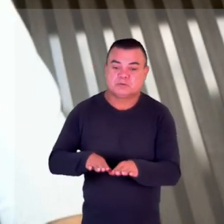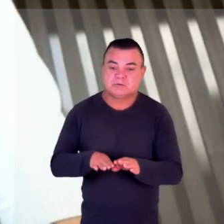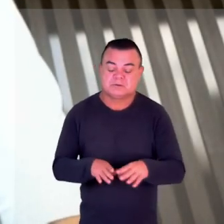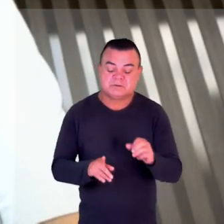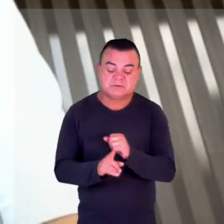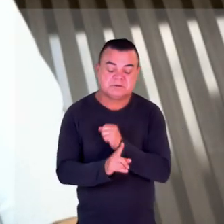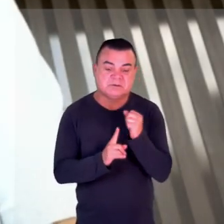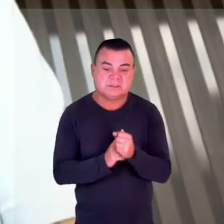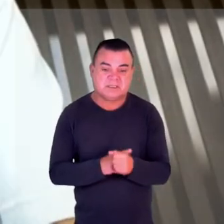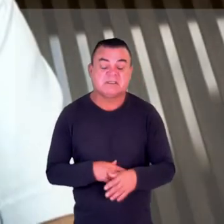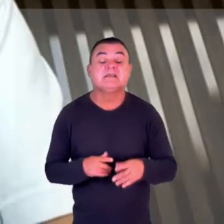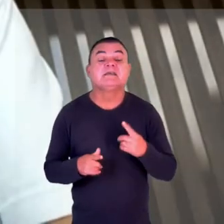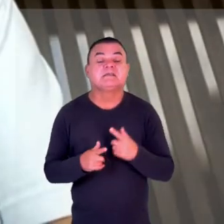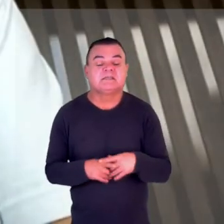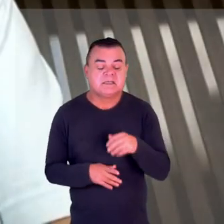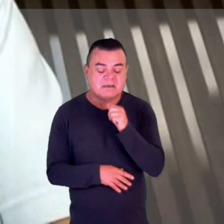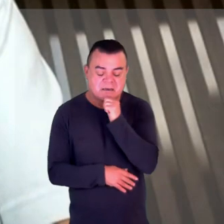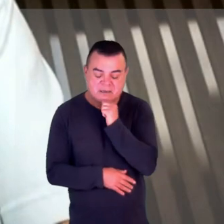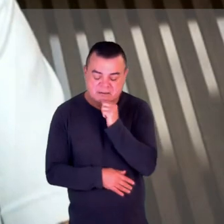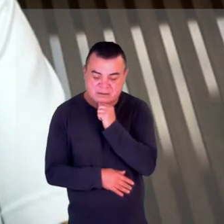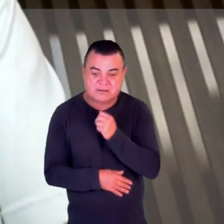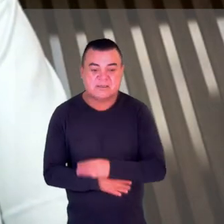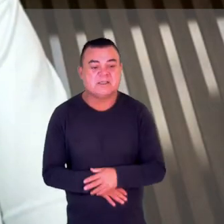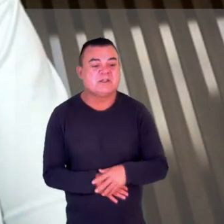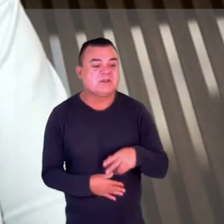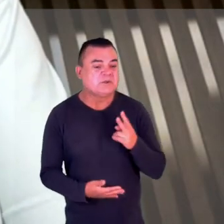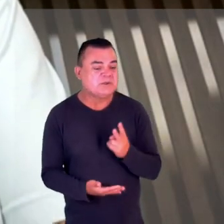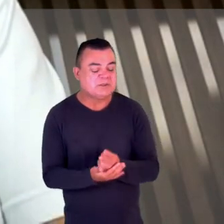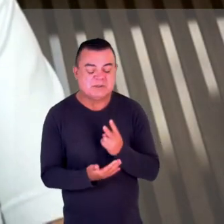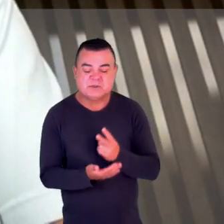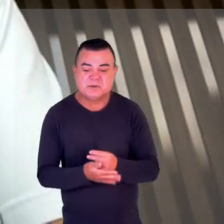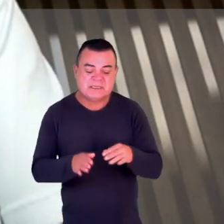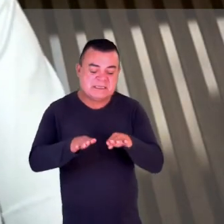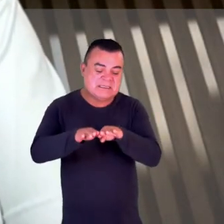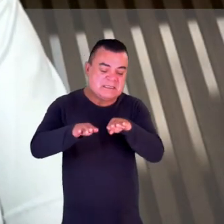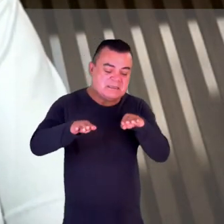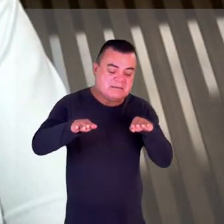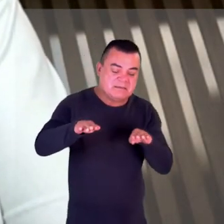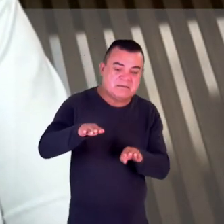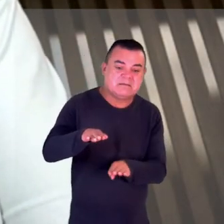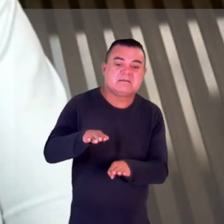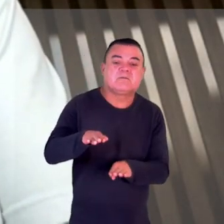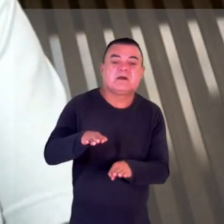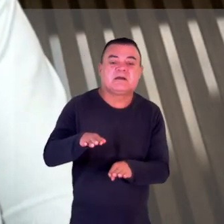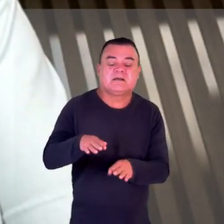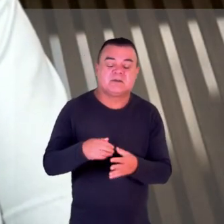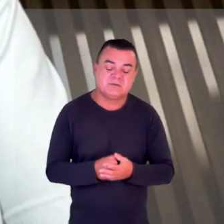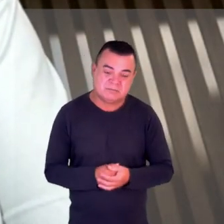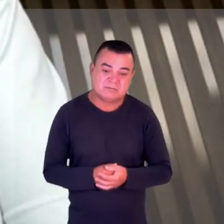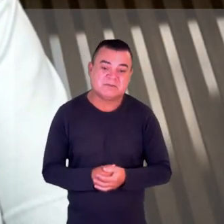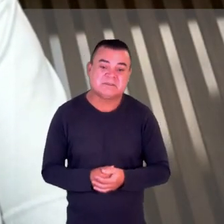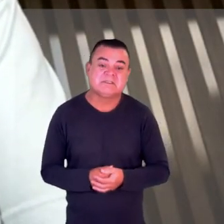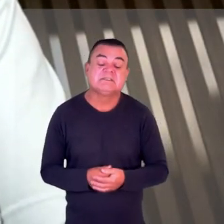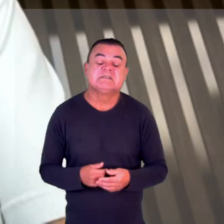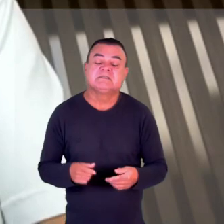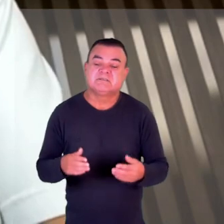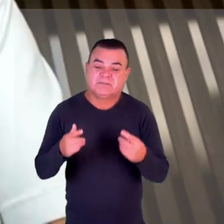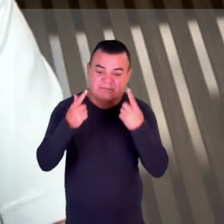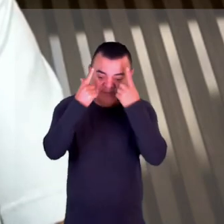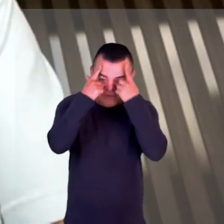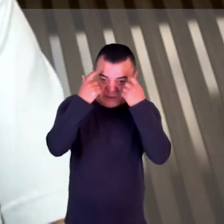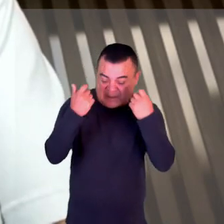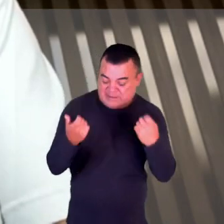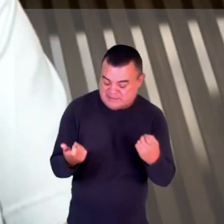ainda que ainda eh insiste em ser tão desigual Insiste e eh em ser tão violenta e